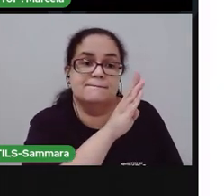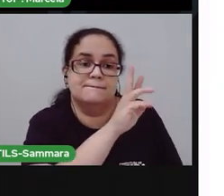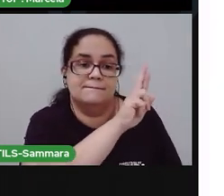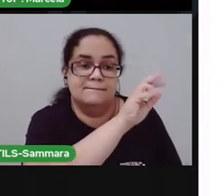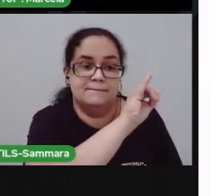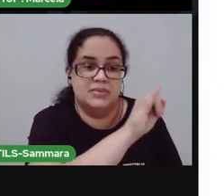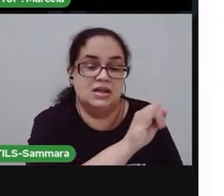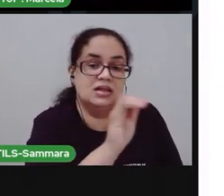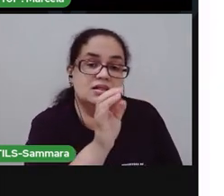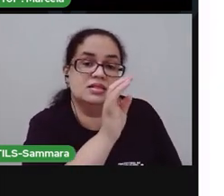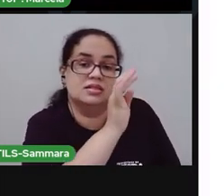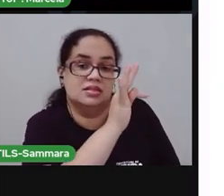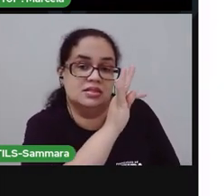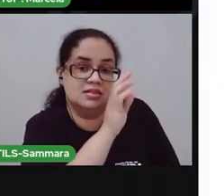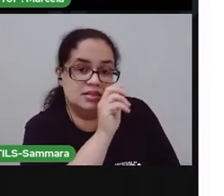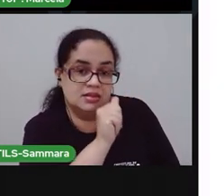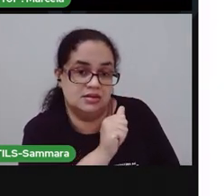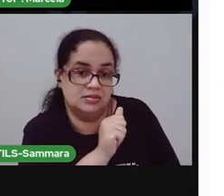Cabrita.